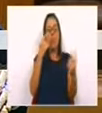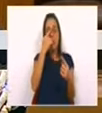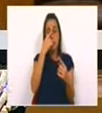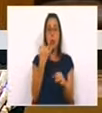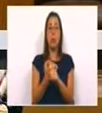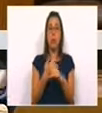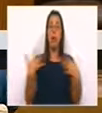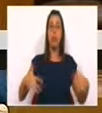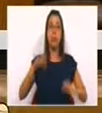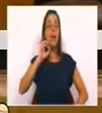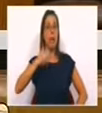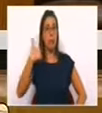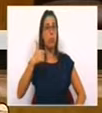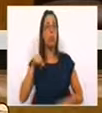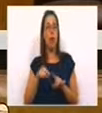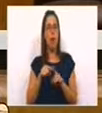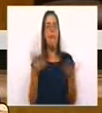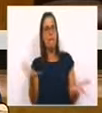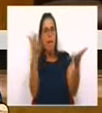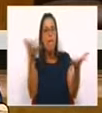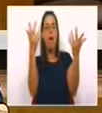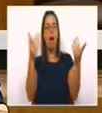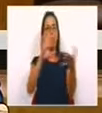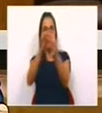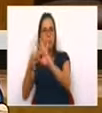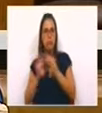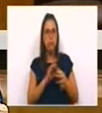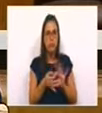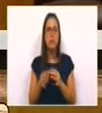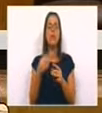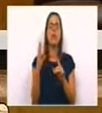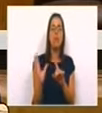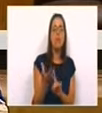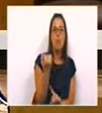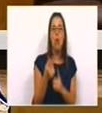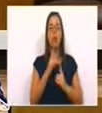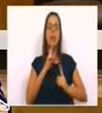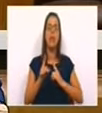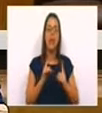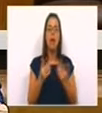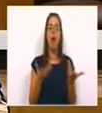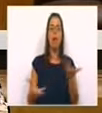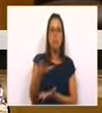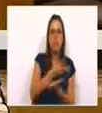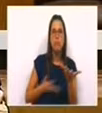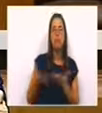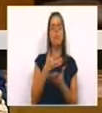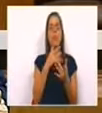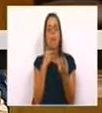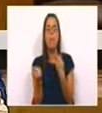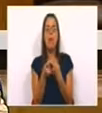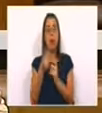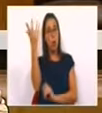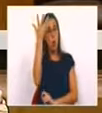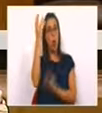um papel fundamental na promoção da sua articulação e na obtenção de um diálogo sistémico e de uma